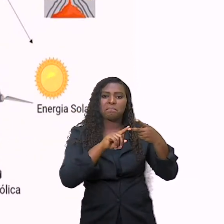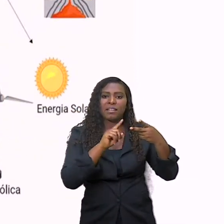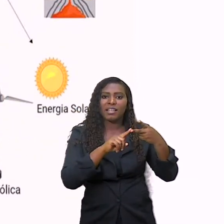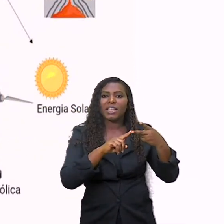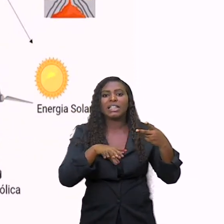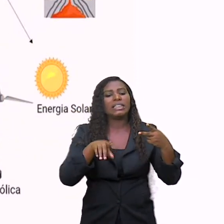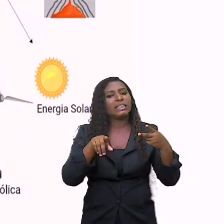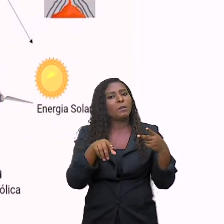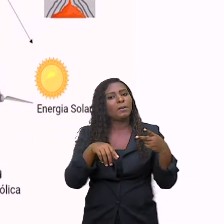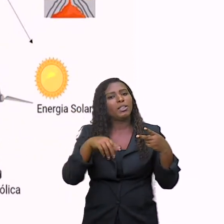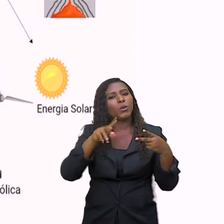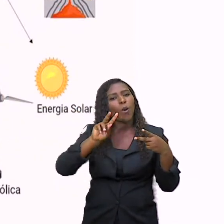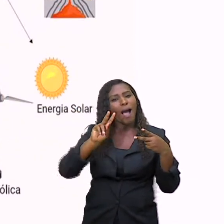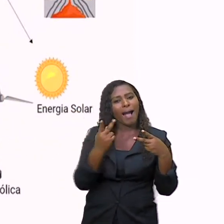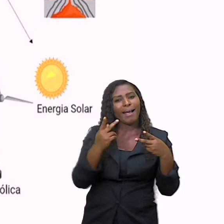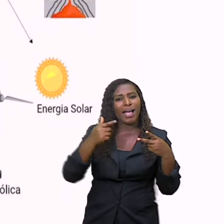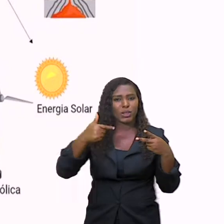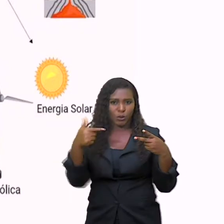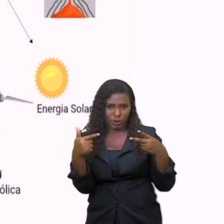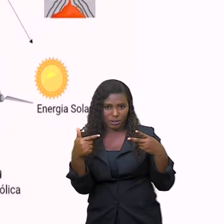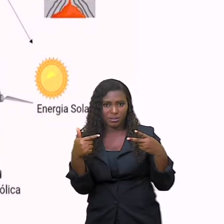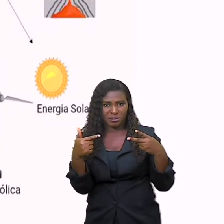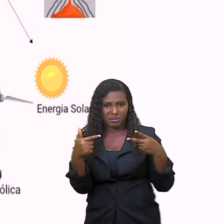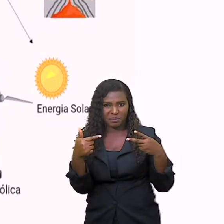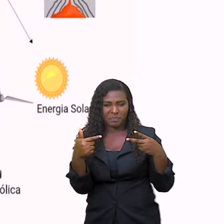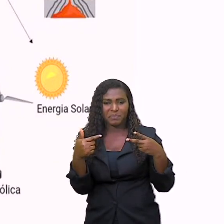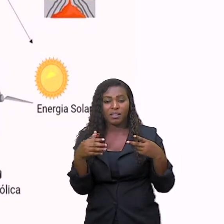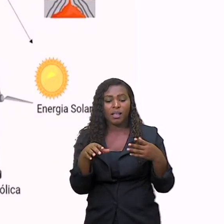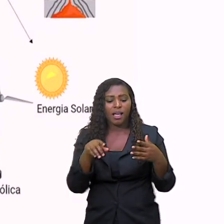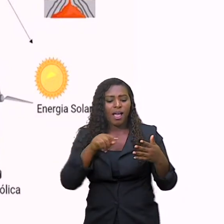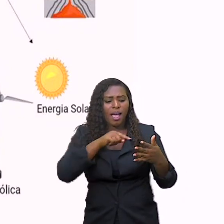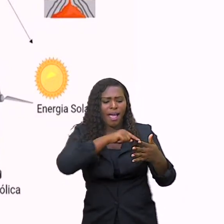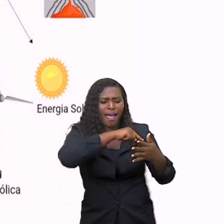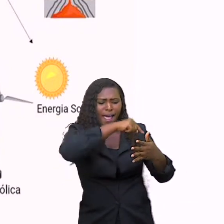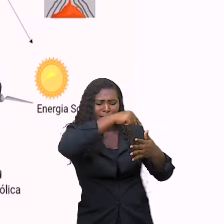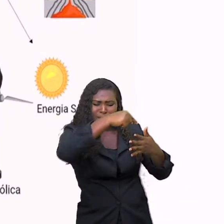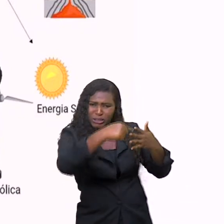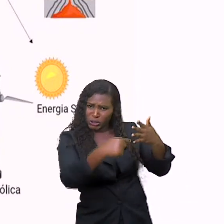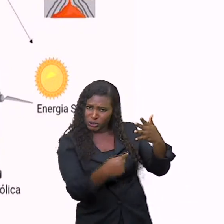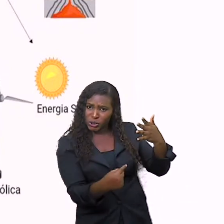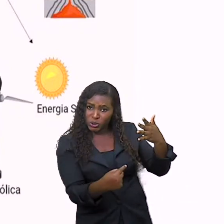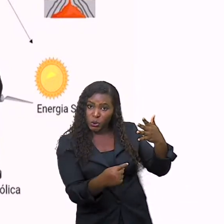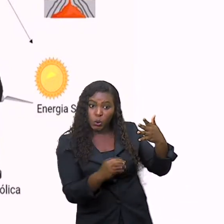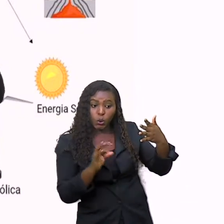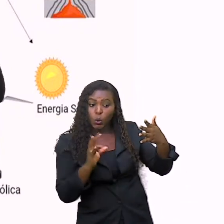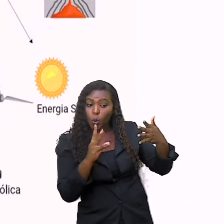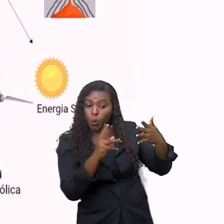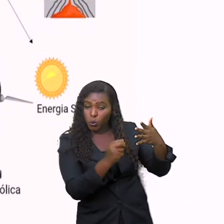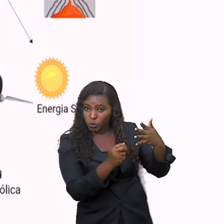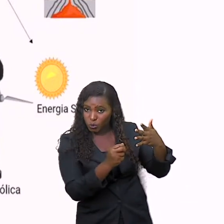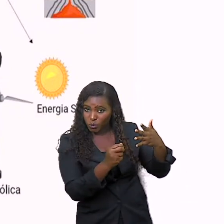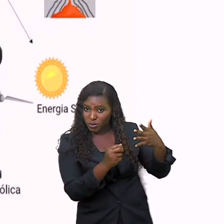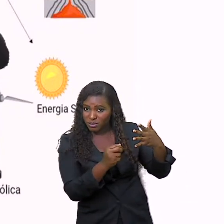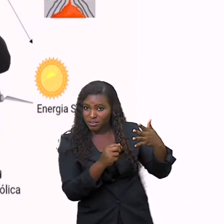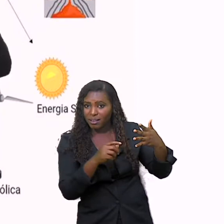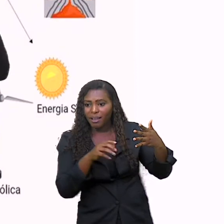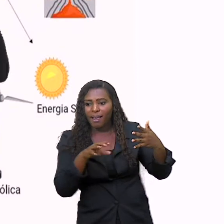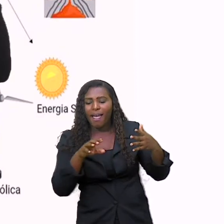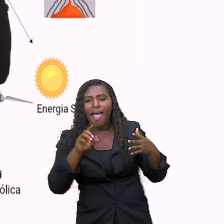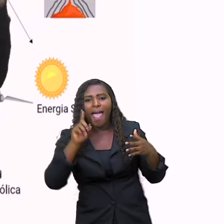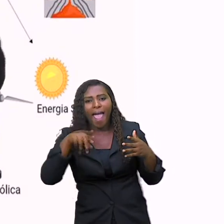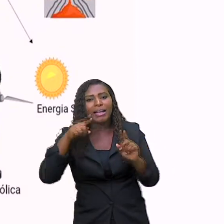do elemento mesmo, do hidrogênio. E aí, quais seriam as que não se renovam, não